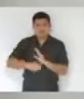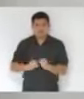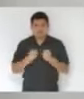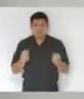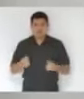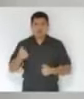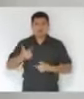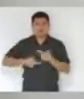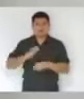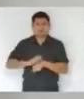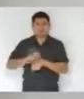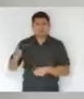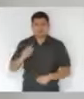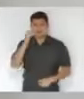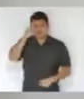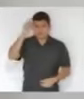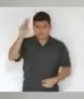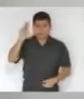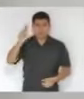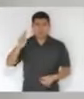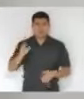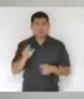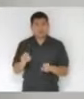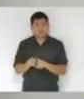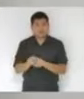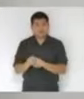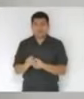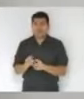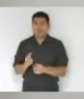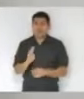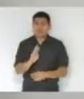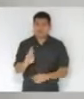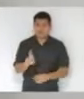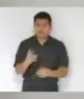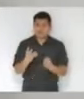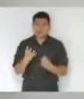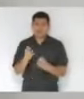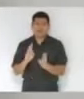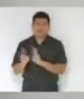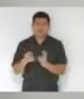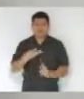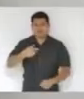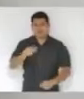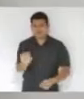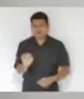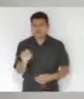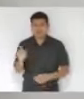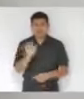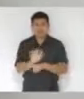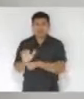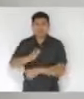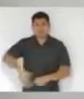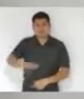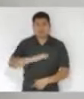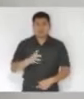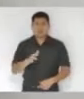falar na BR-470, em um trecho de 8 quilômetros de Gaspar Ilhota, mas que beneficia a todos da região. E quem